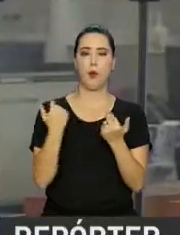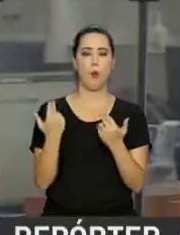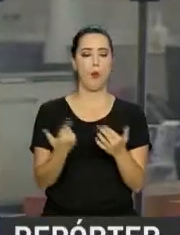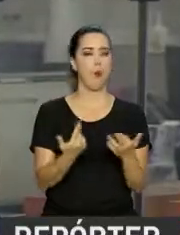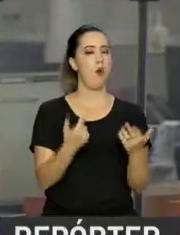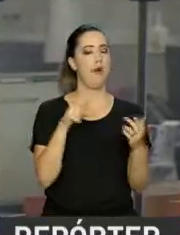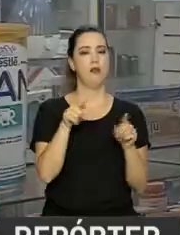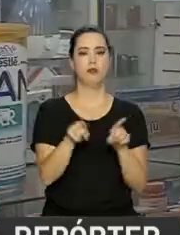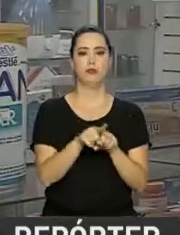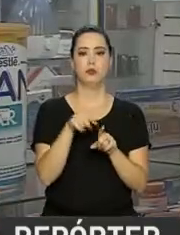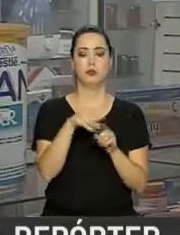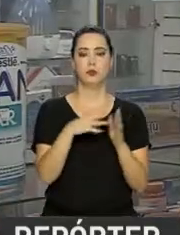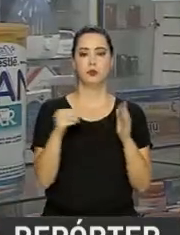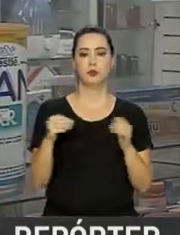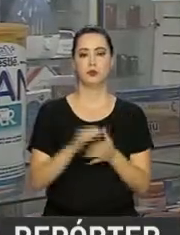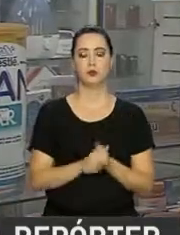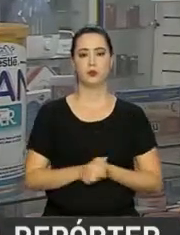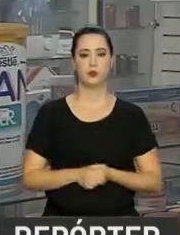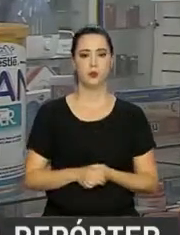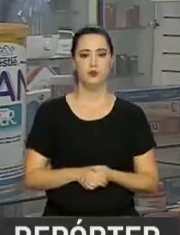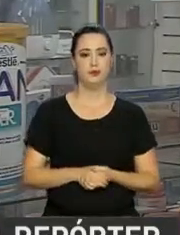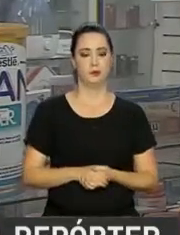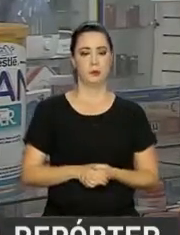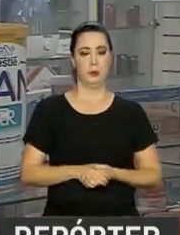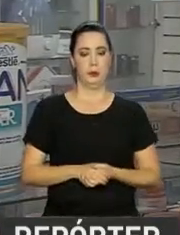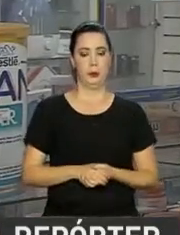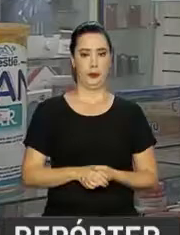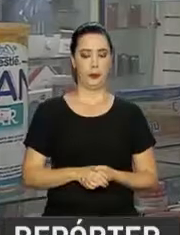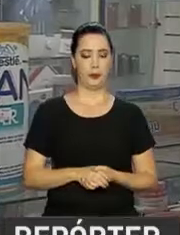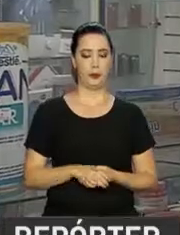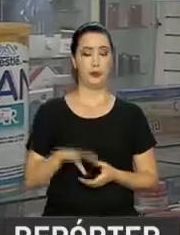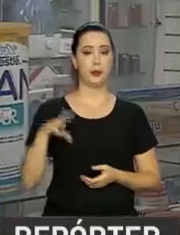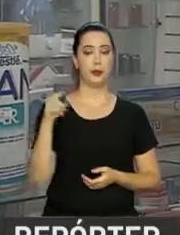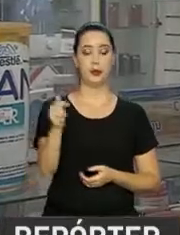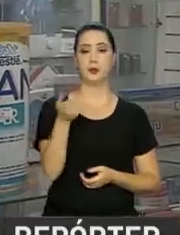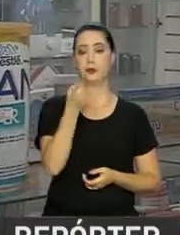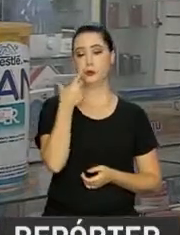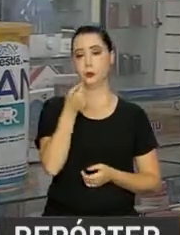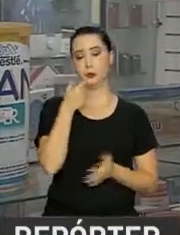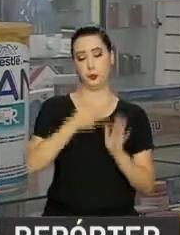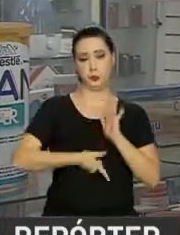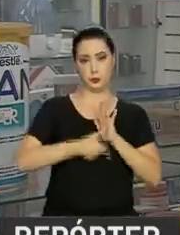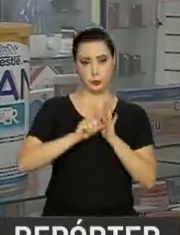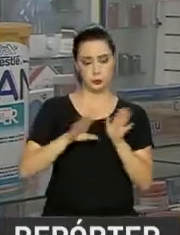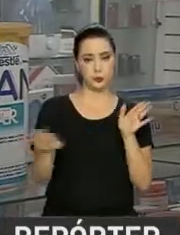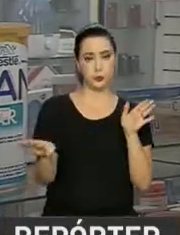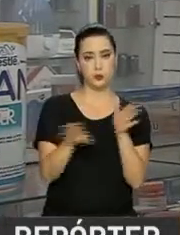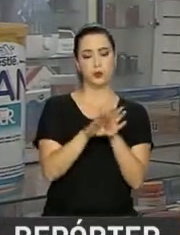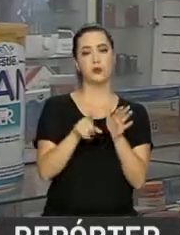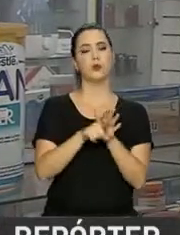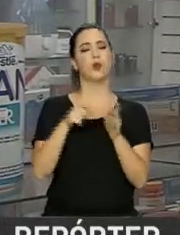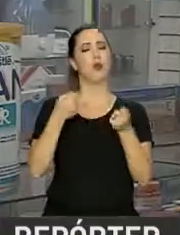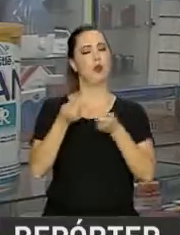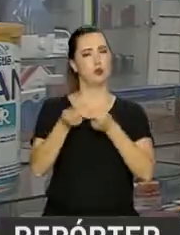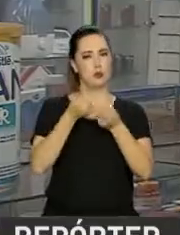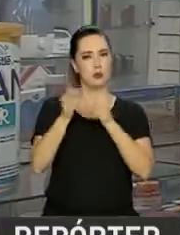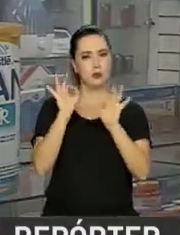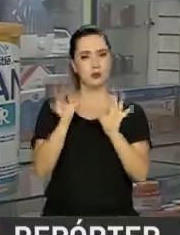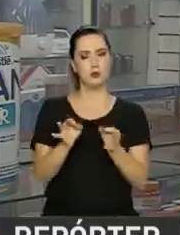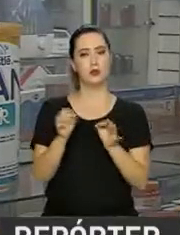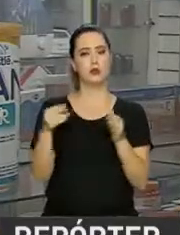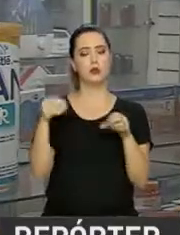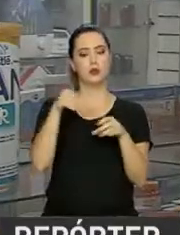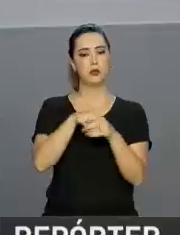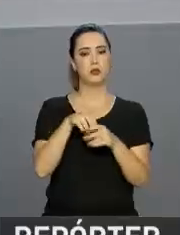do remédio convencional todos os medicamentos antes de chegar na prateleira para ser comercializado ele passa por um processo rigoroso não